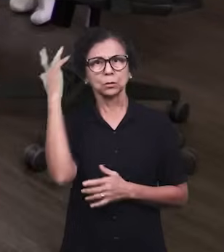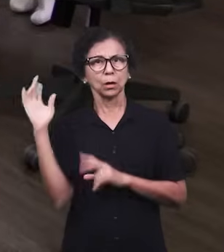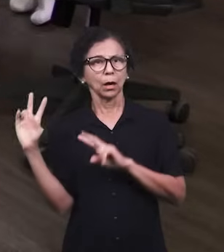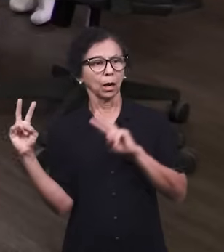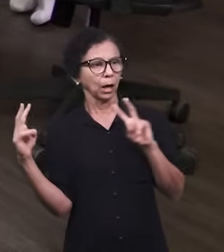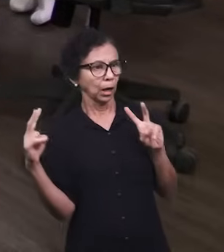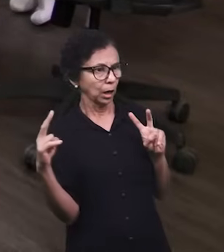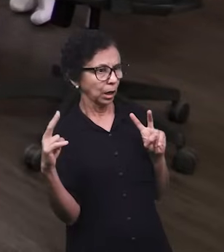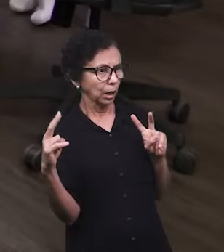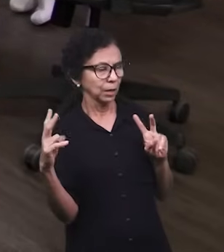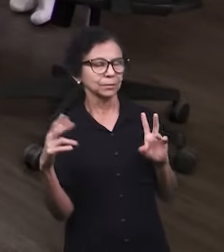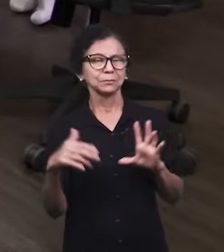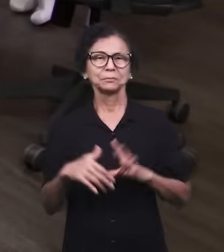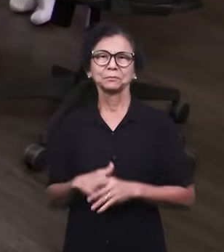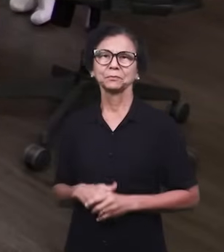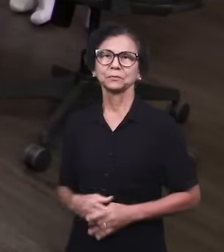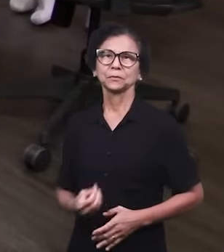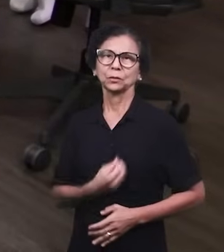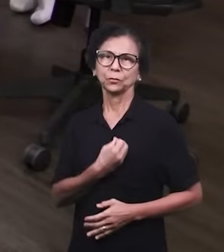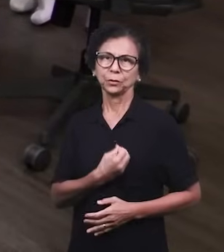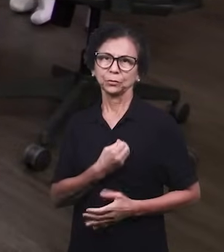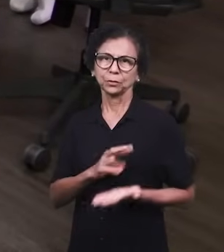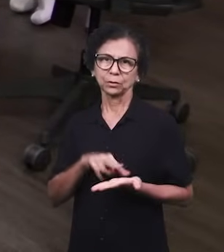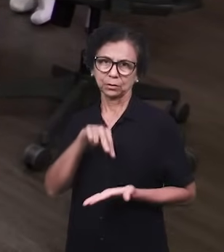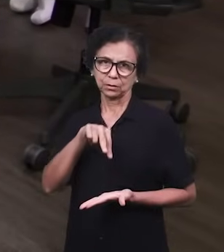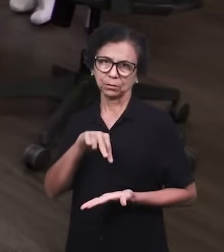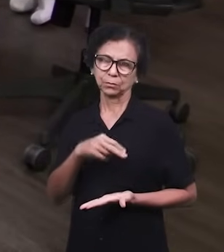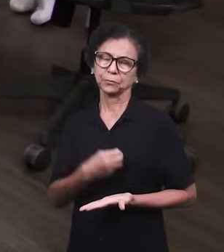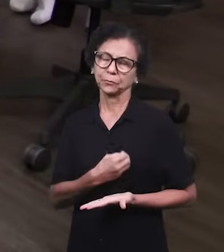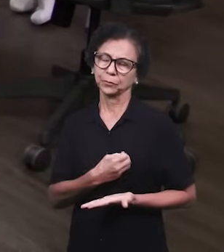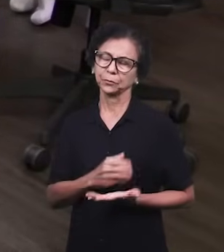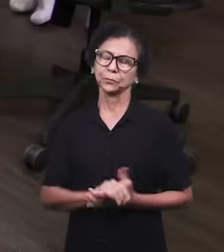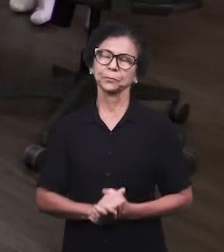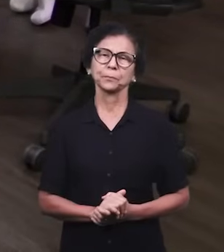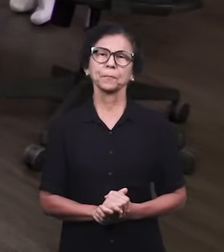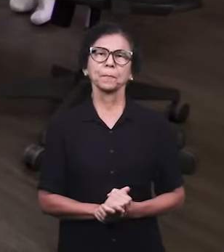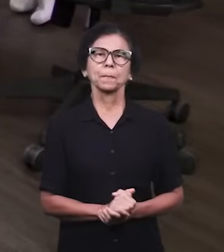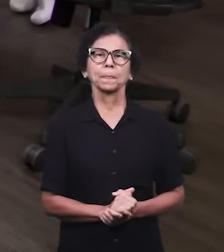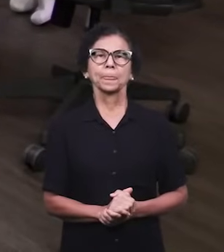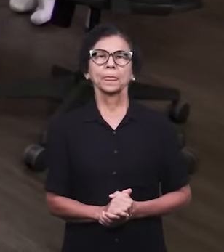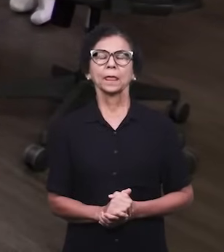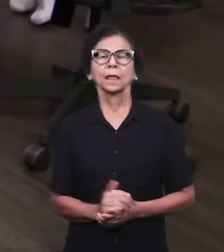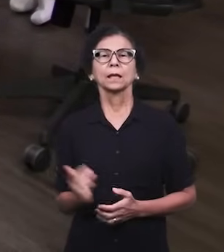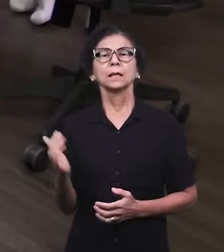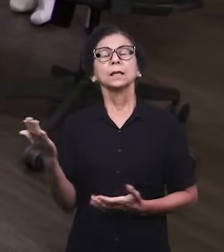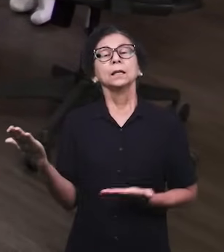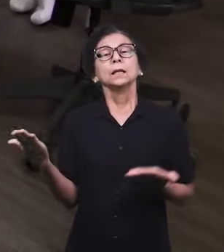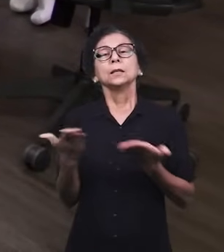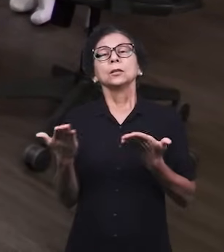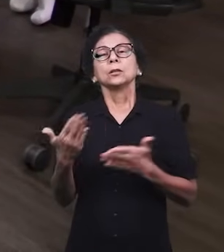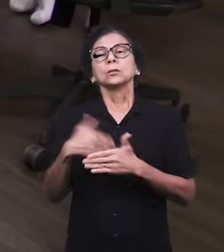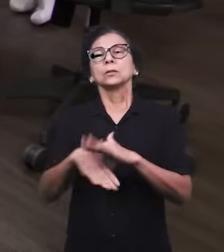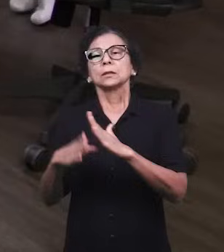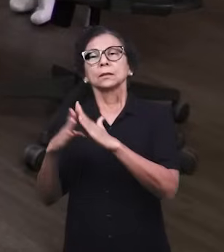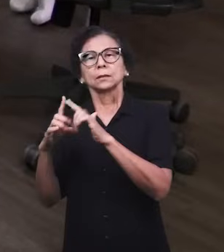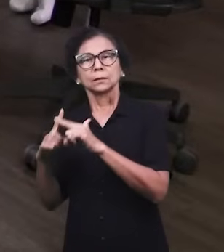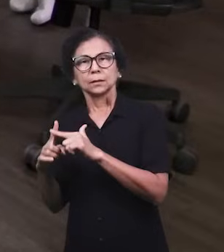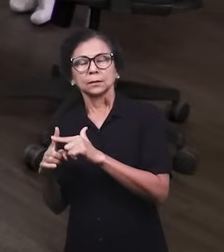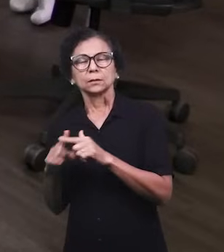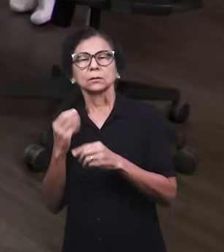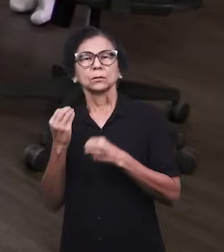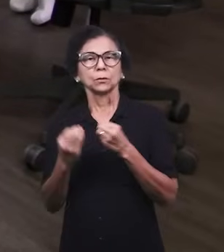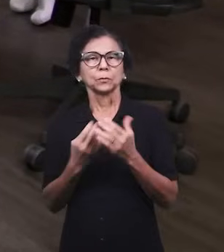Muito bem. Mas aí vem a terceira parte da sua pergunta, Dalton, que é o fato seguinte: como é que isso opera hoje na igreja? Veja